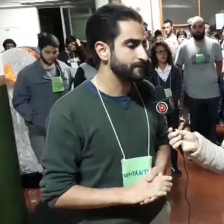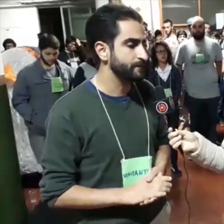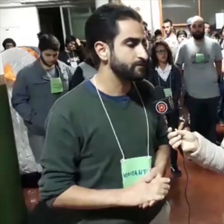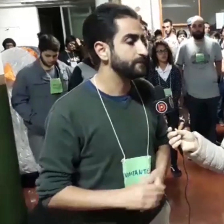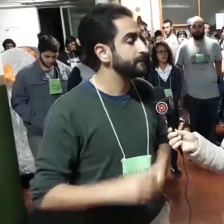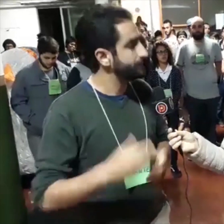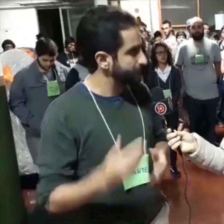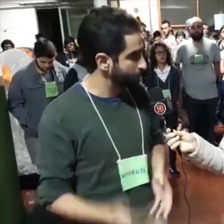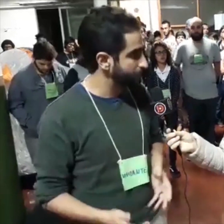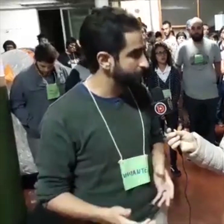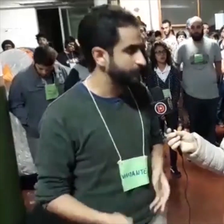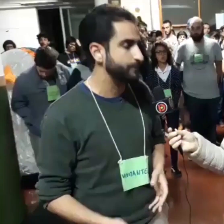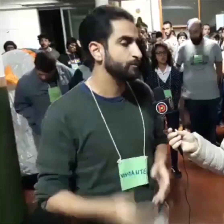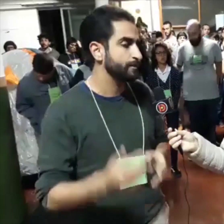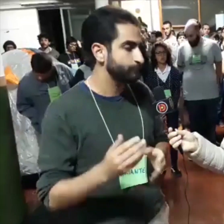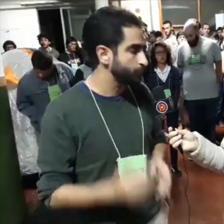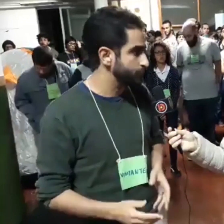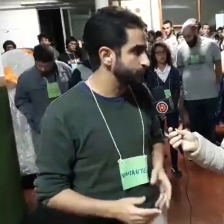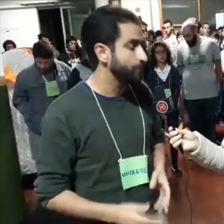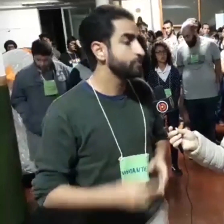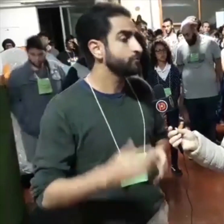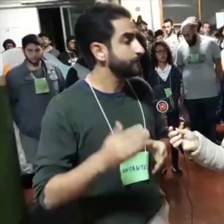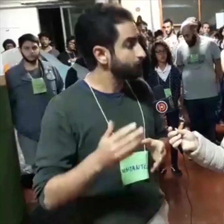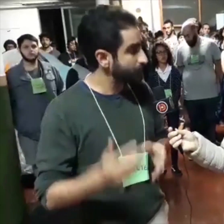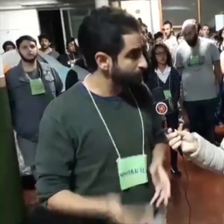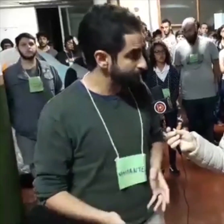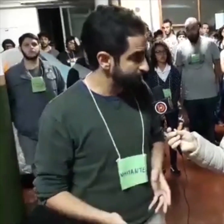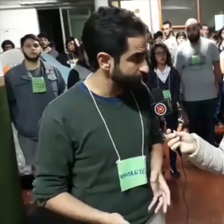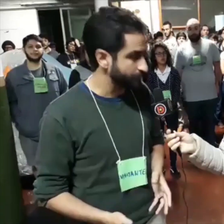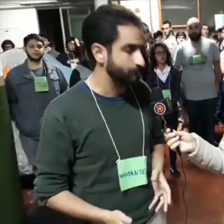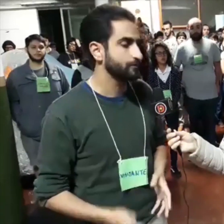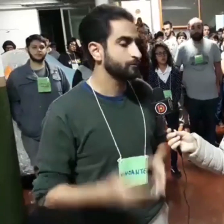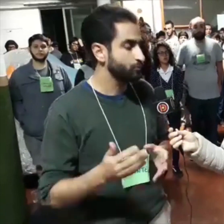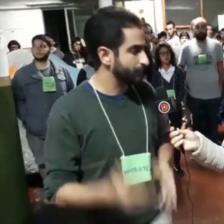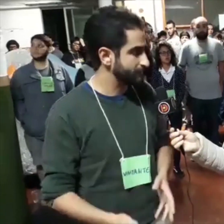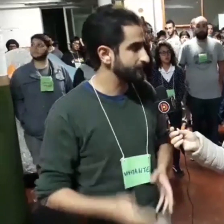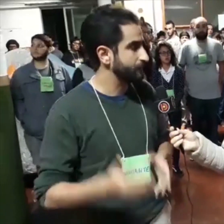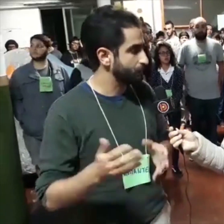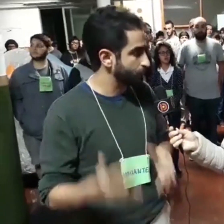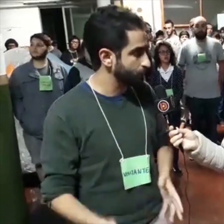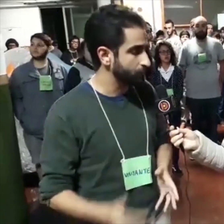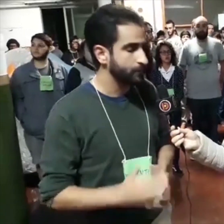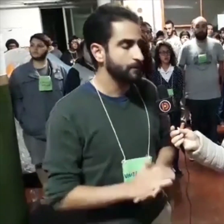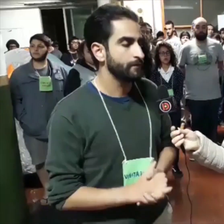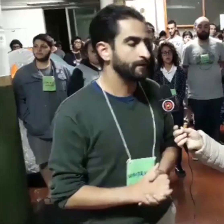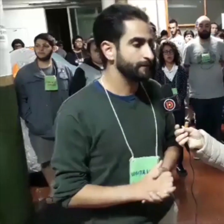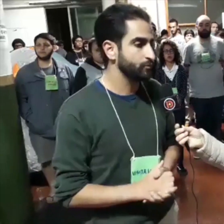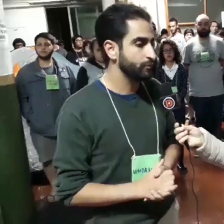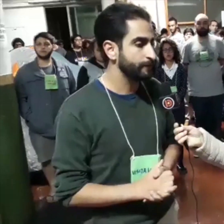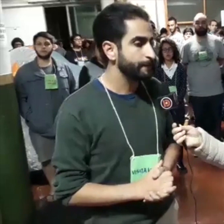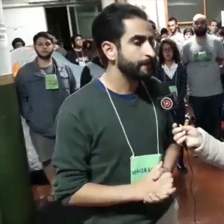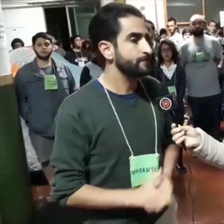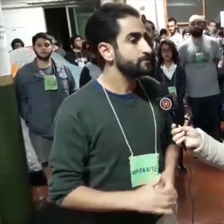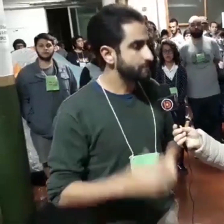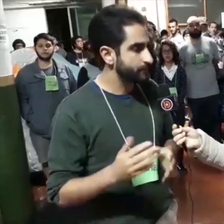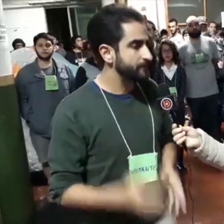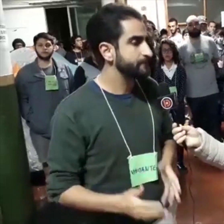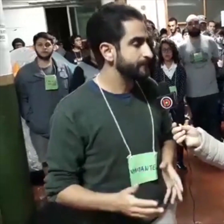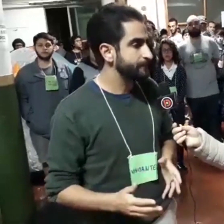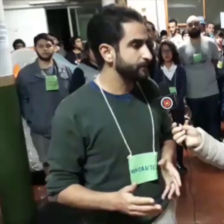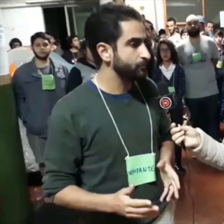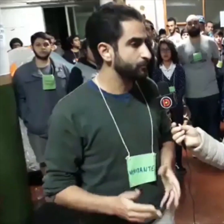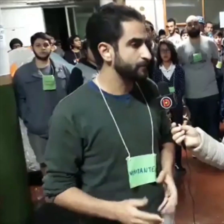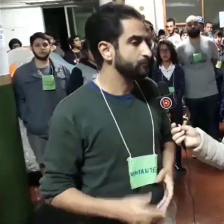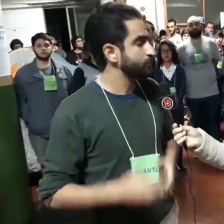categoria docente que deliberou também pelo repúdio e o não reconhecimento do Marcelo como reitor. A gente